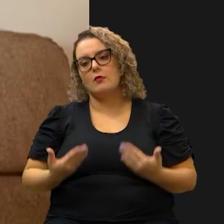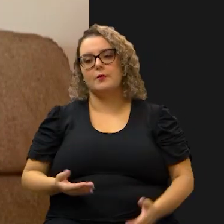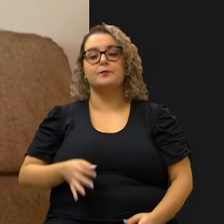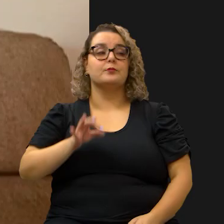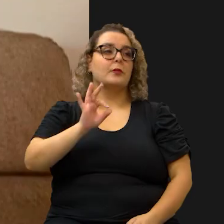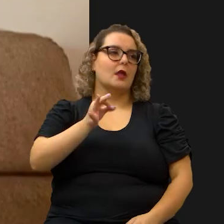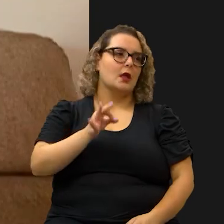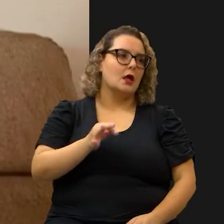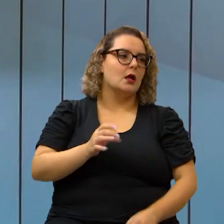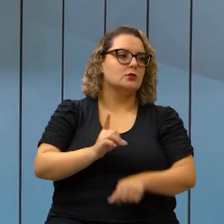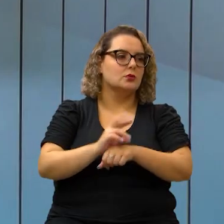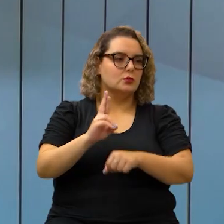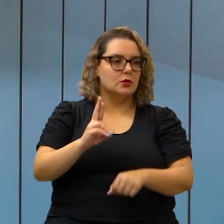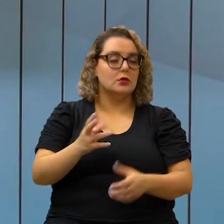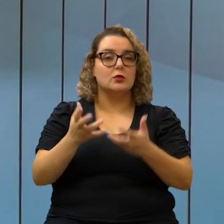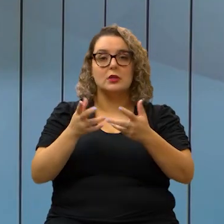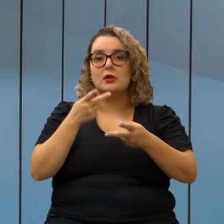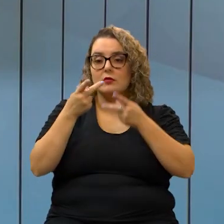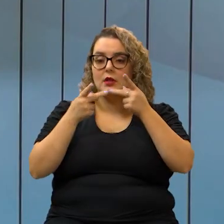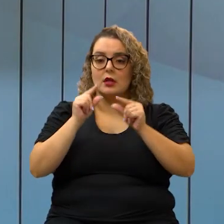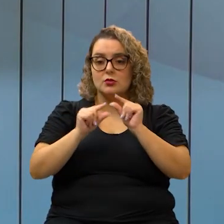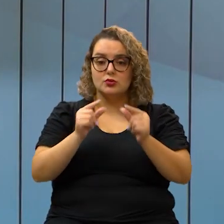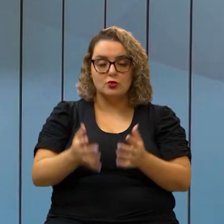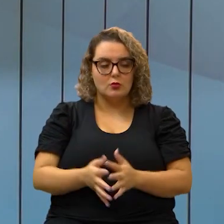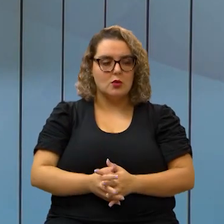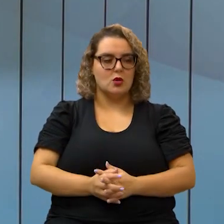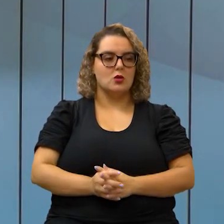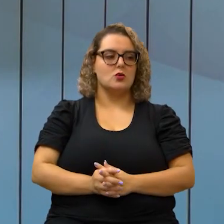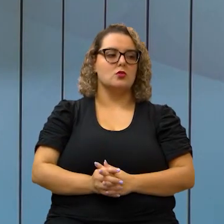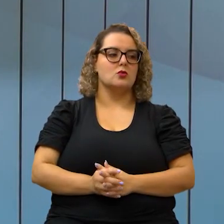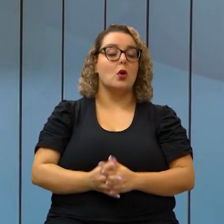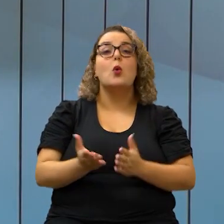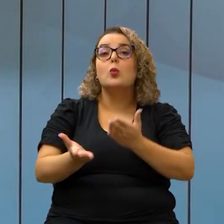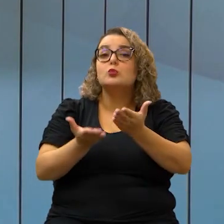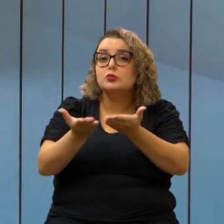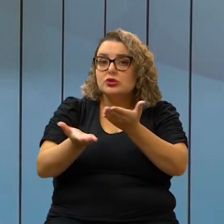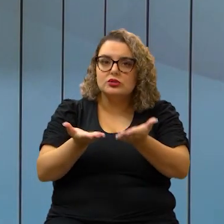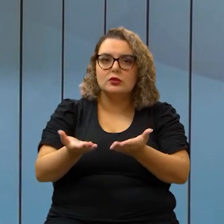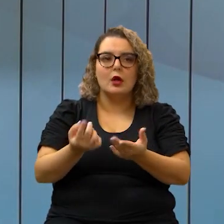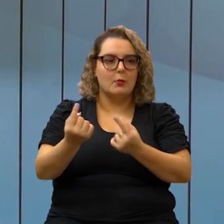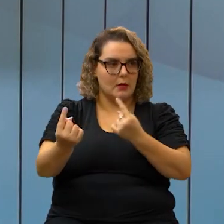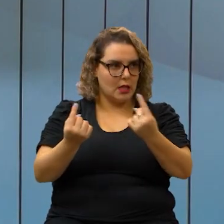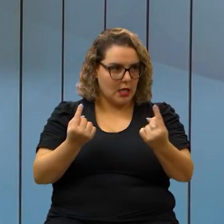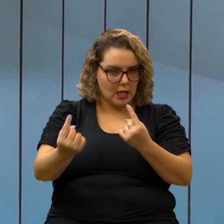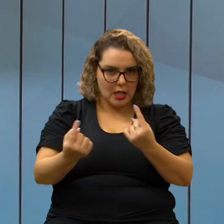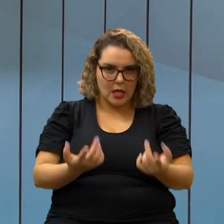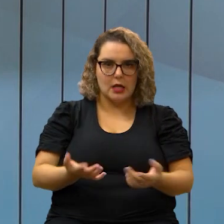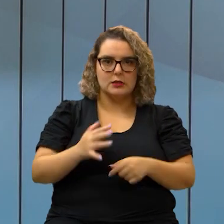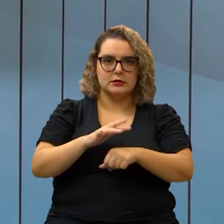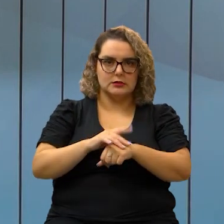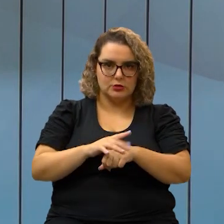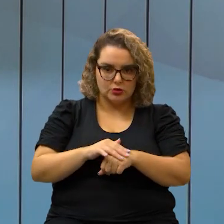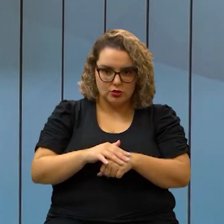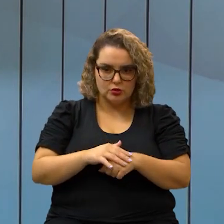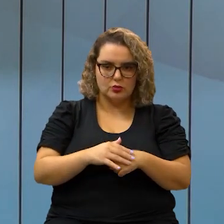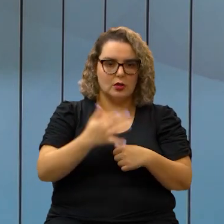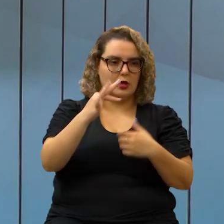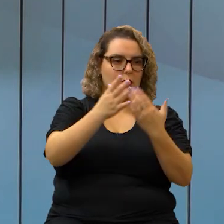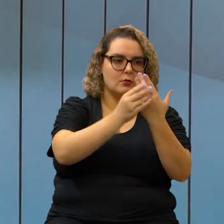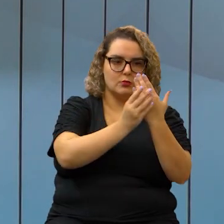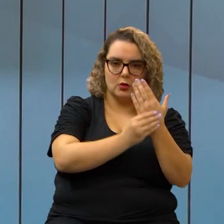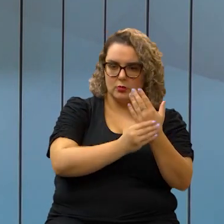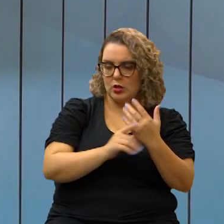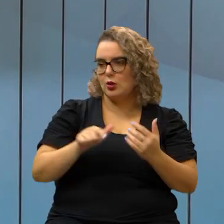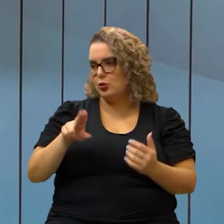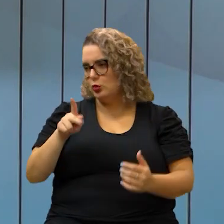isso. Exatamente, doutora. Eu queria que você falasse agora um pouco sobre o tratamento para cada uma dessas